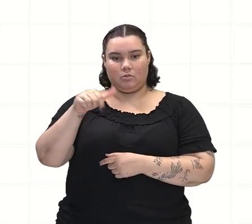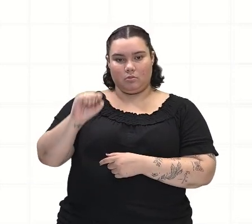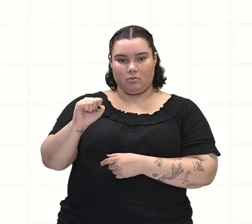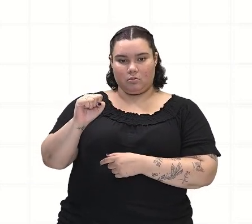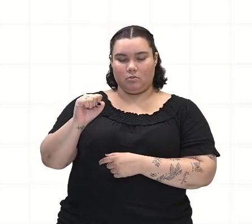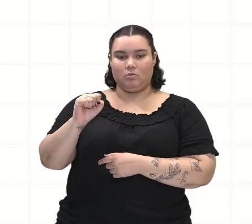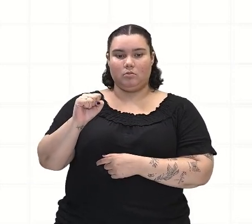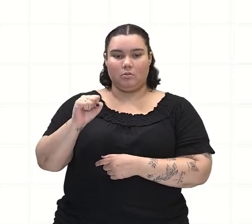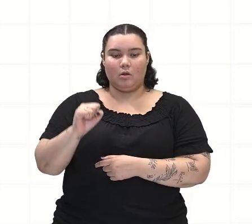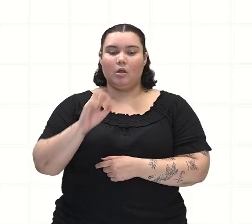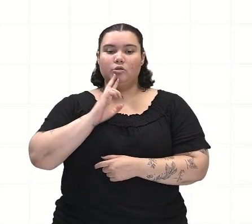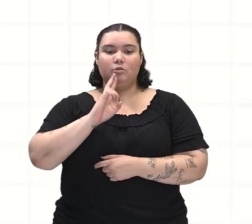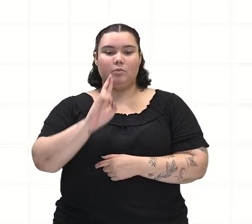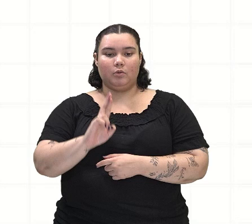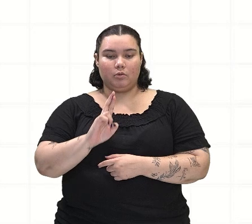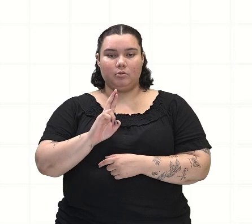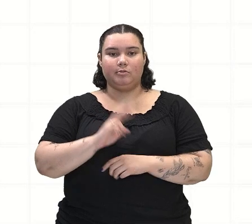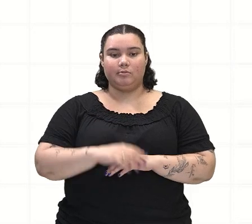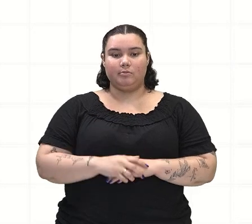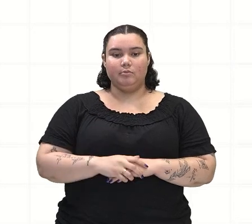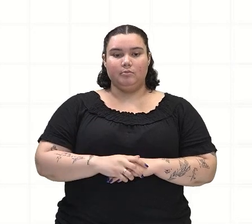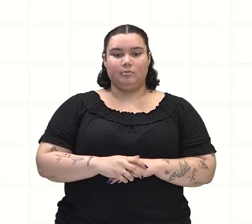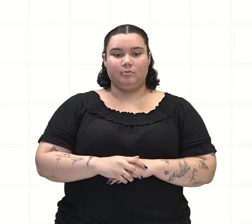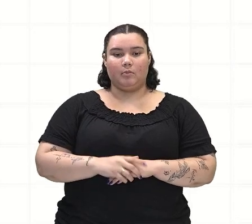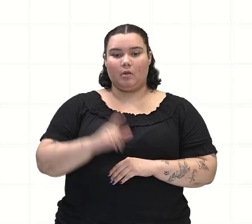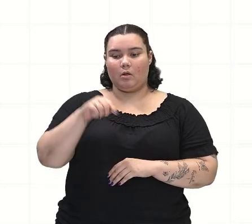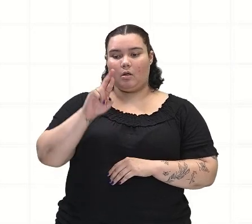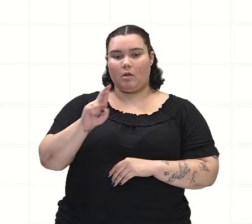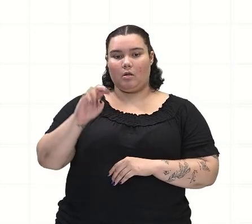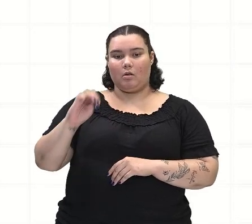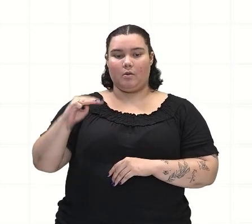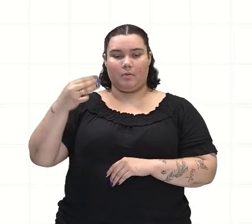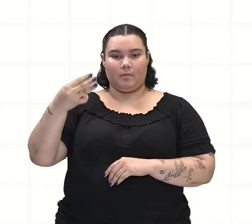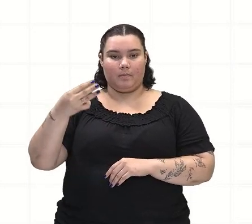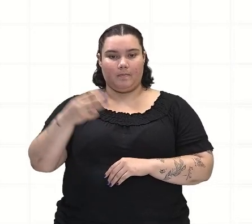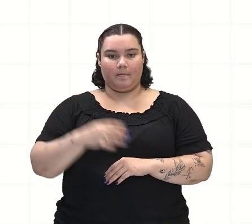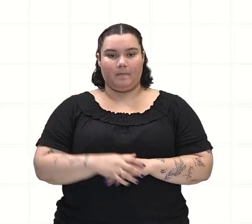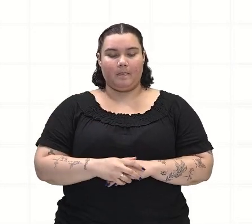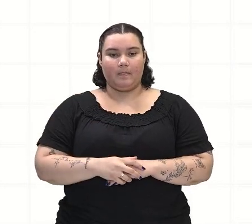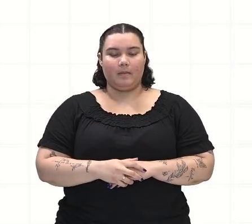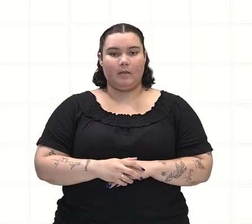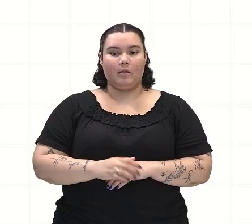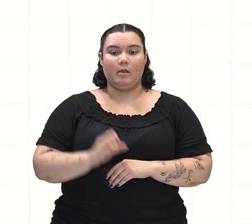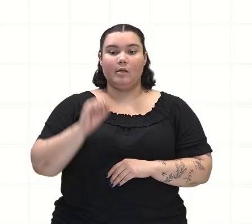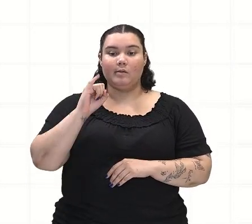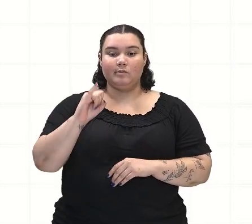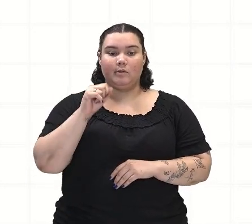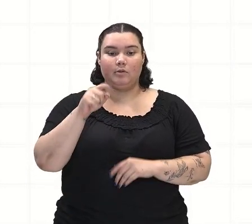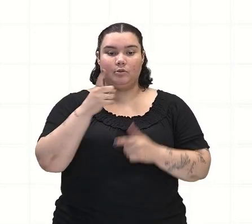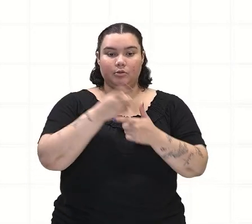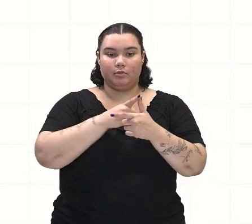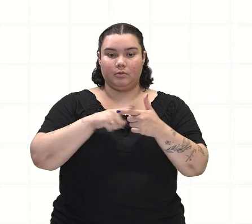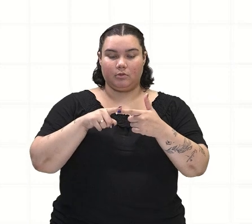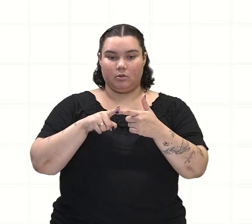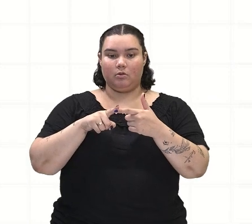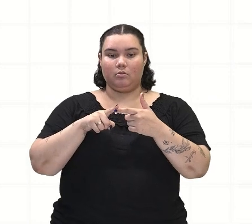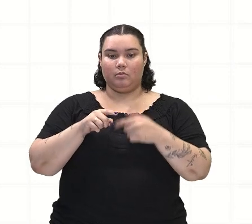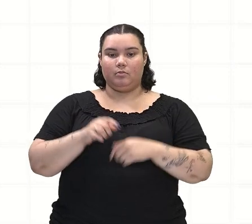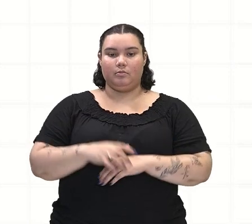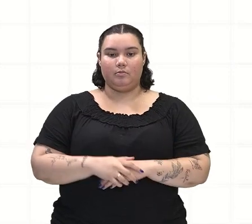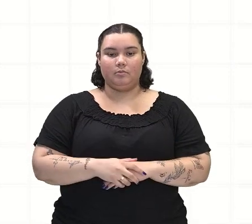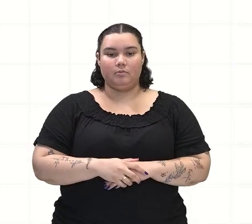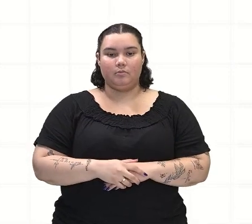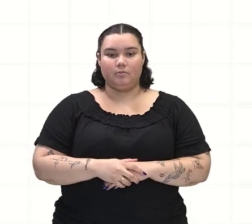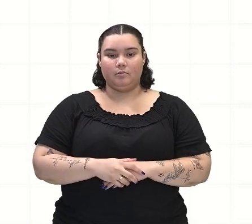6,28 e isso vai me dar R ao cubo. Né? Então, se você fizer essa divisão, né, vou colocar para cá